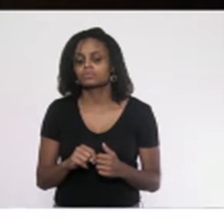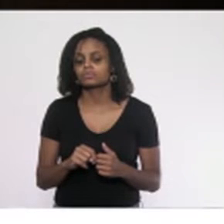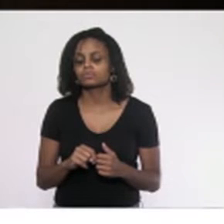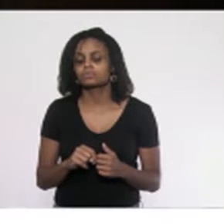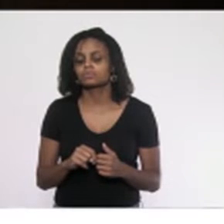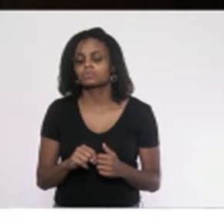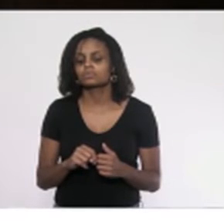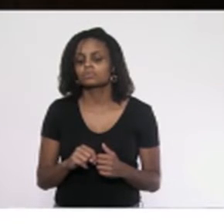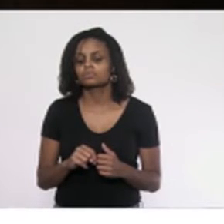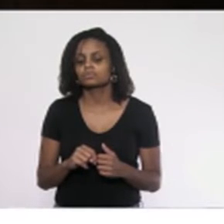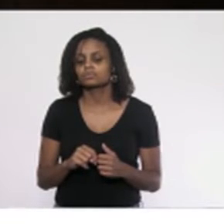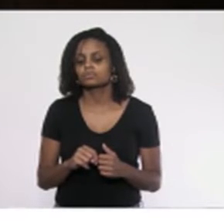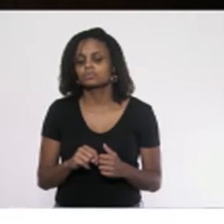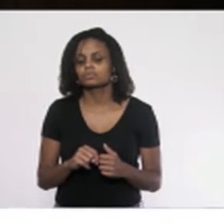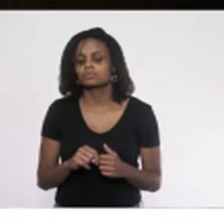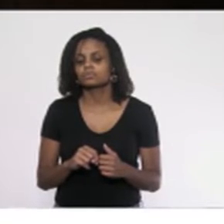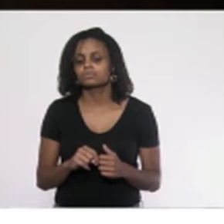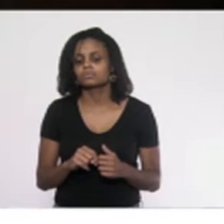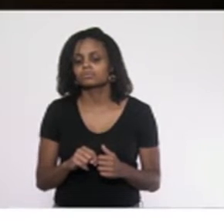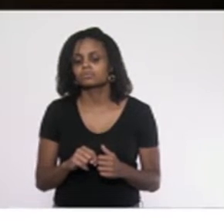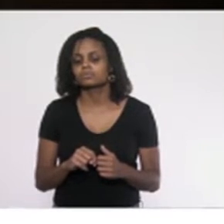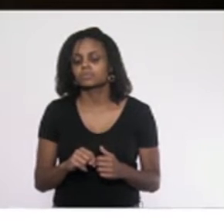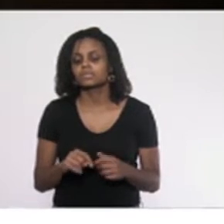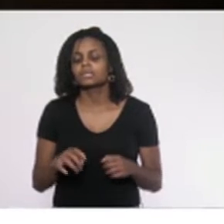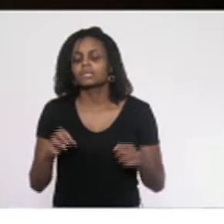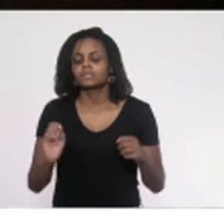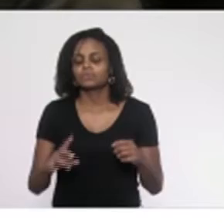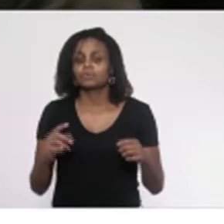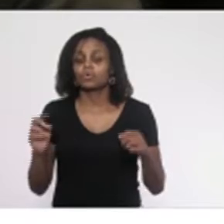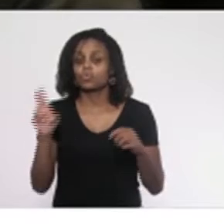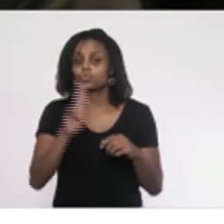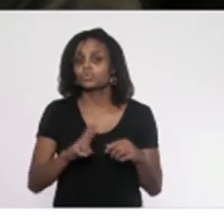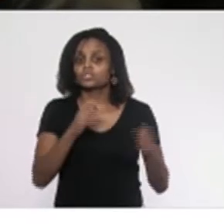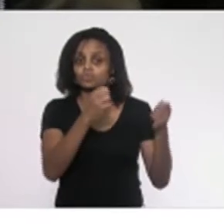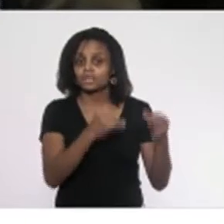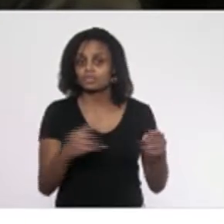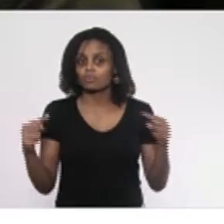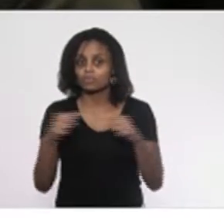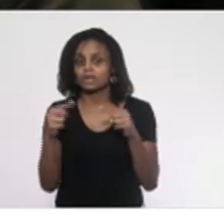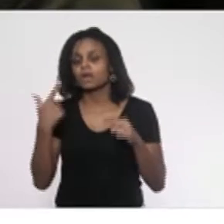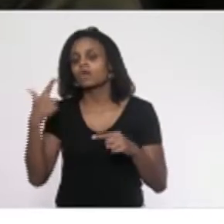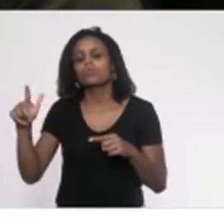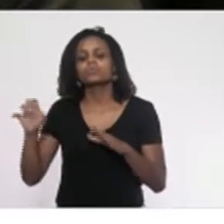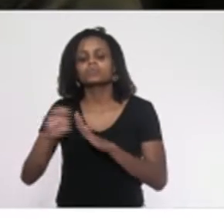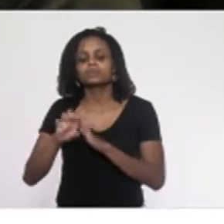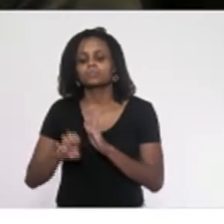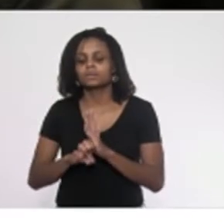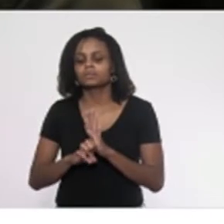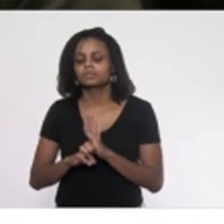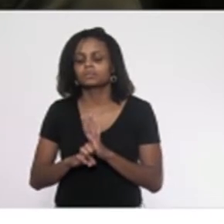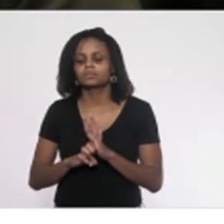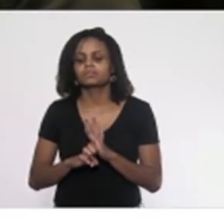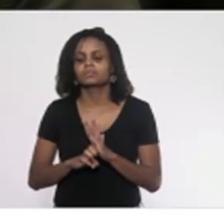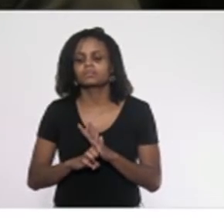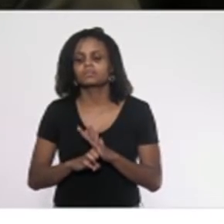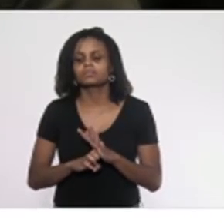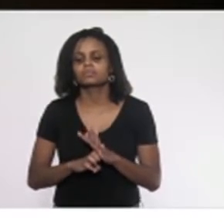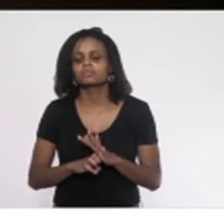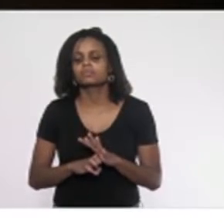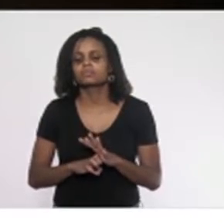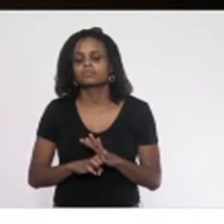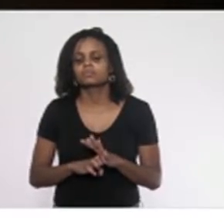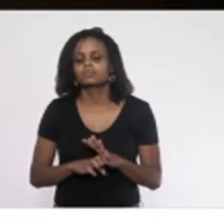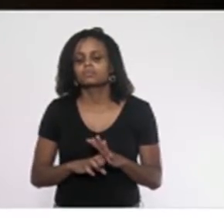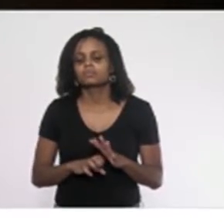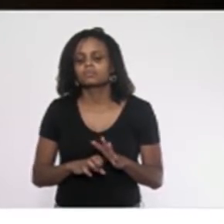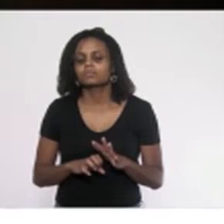a explicação para falar da outra emenda. Porque em relação em relação a essa, perfeito. Né? Aqui é o Só Estado que não credor. é o local